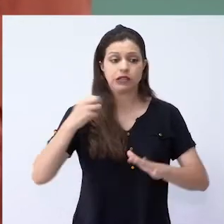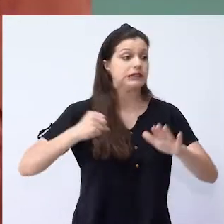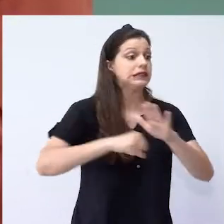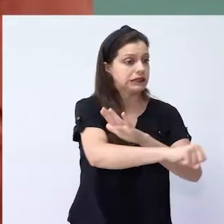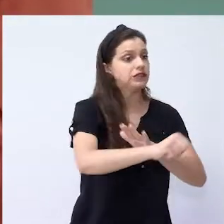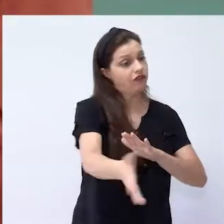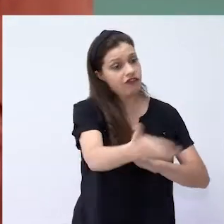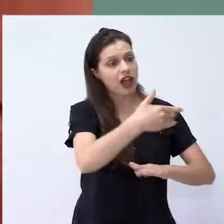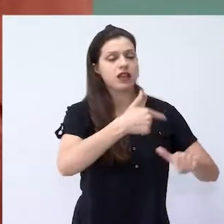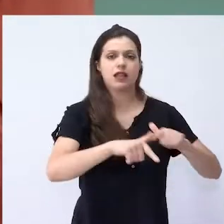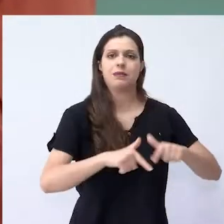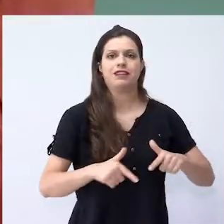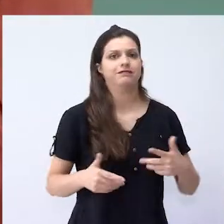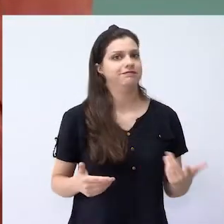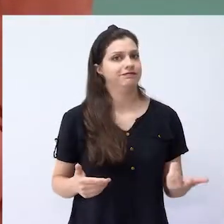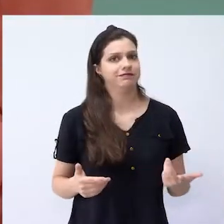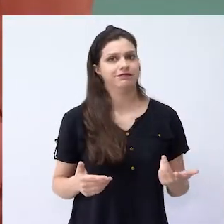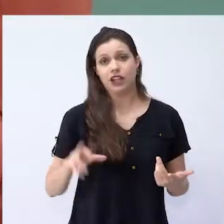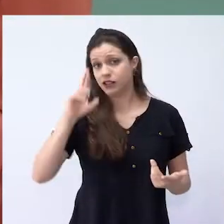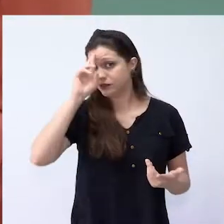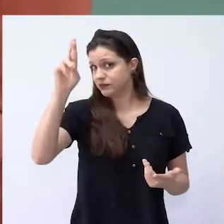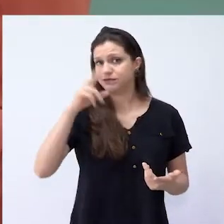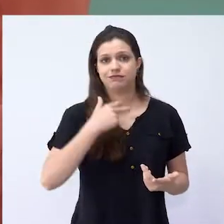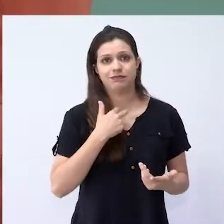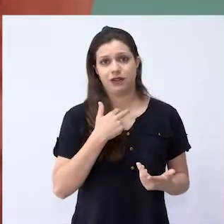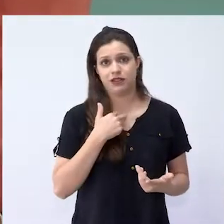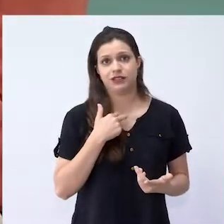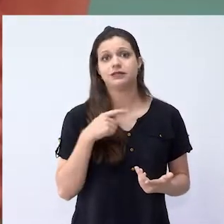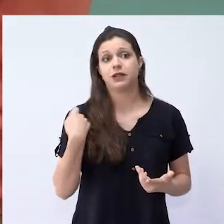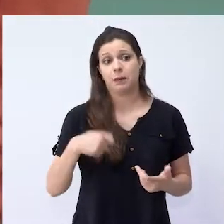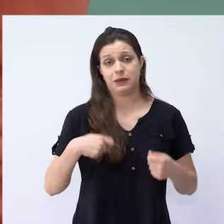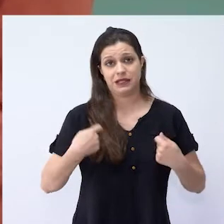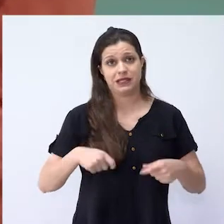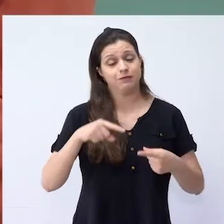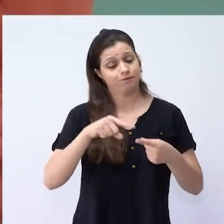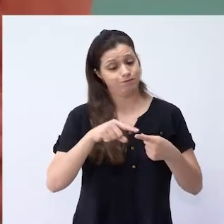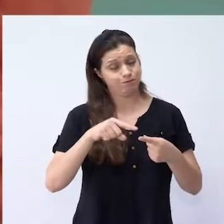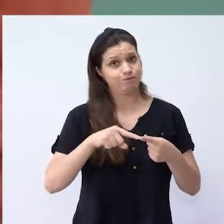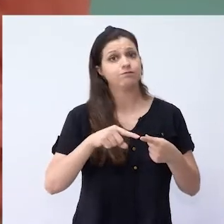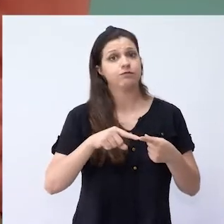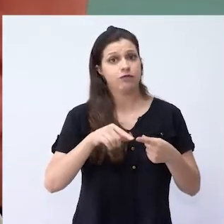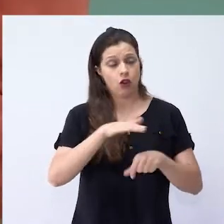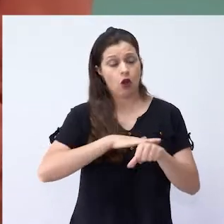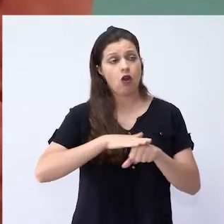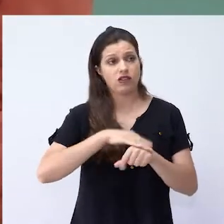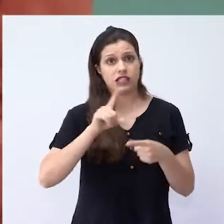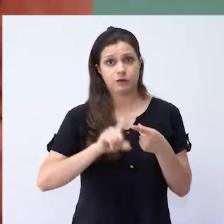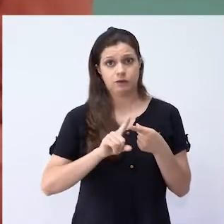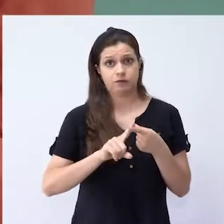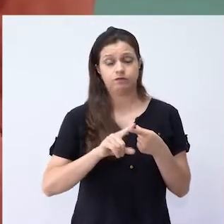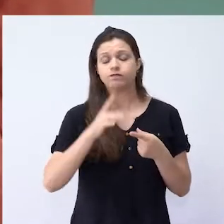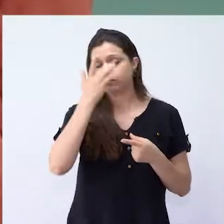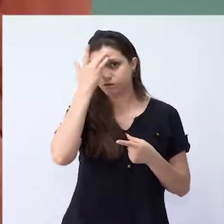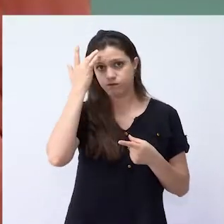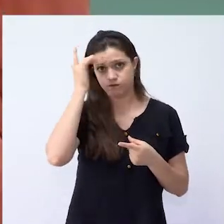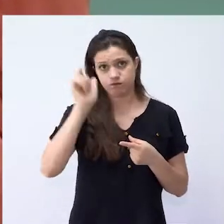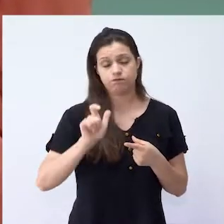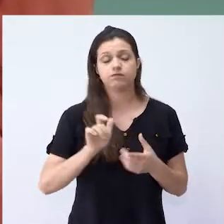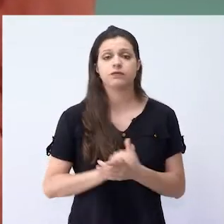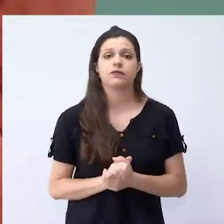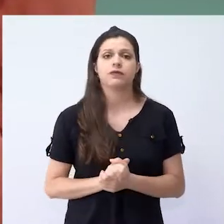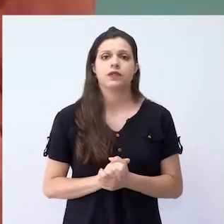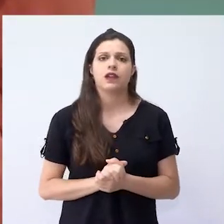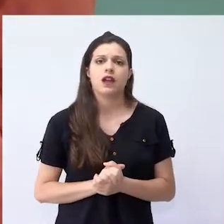etária permitida, para que a gente garanta que esse ilícito cesse e também não volte a acontecer no futuro.